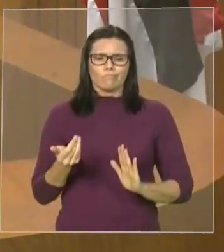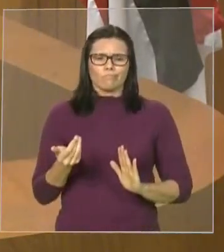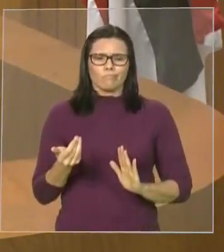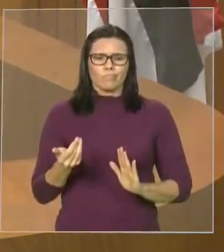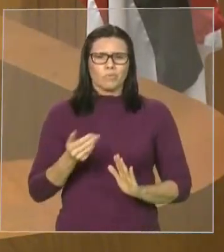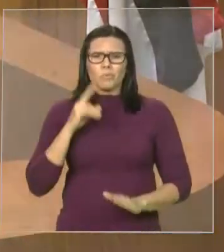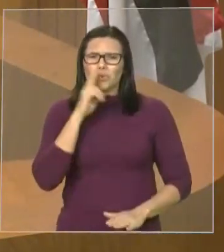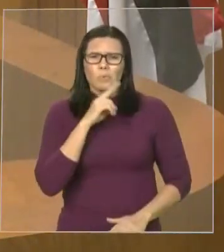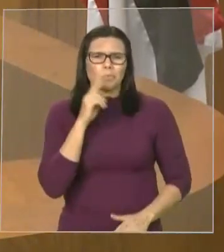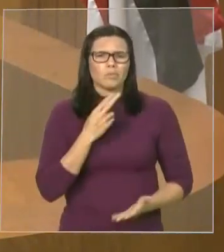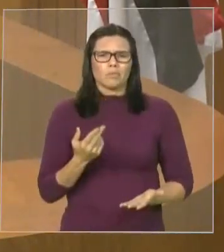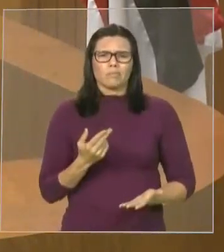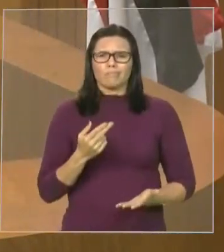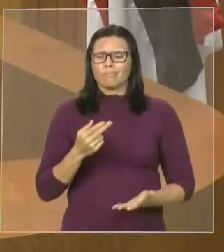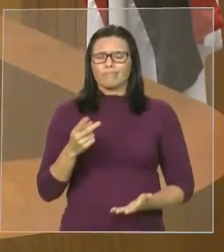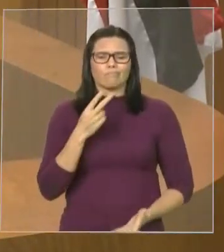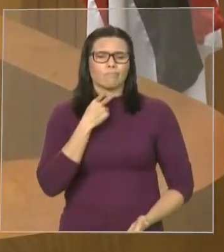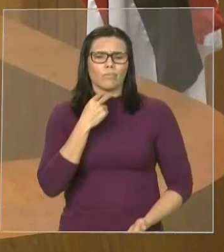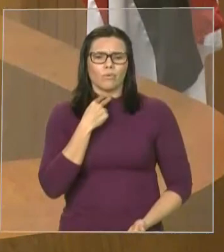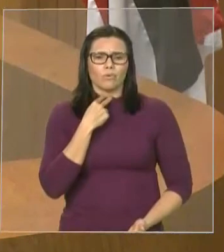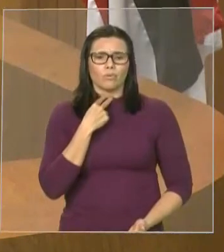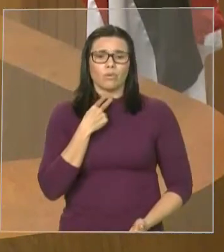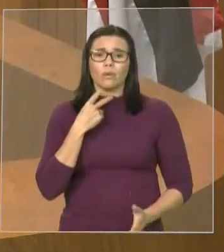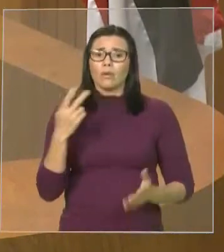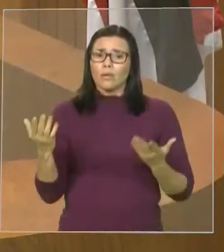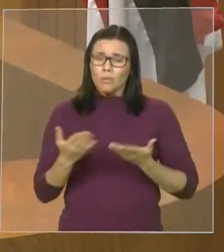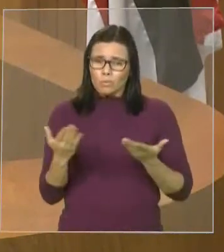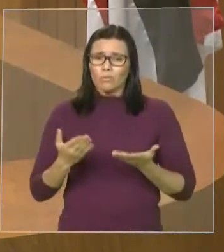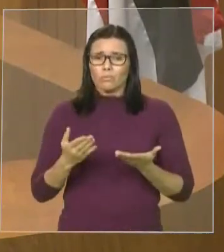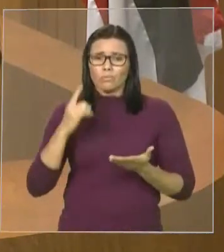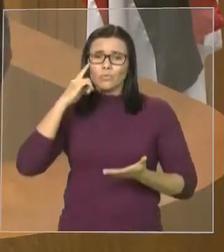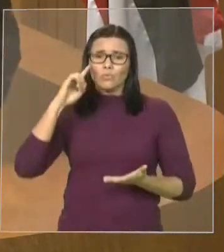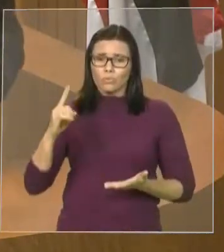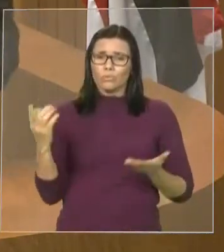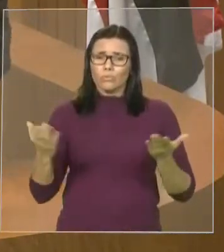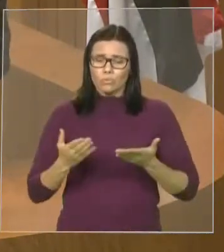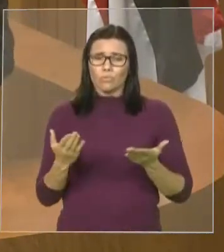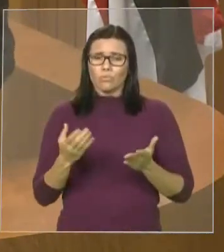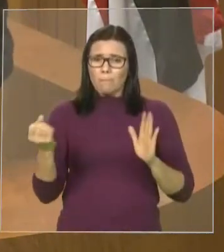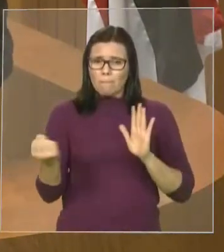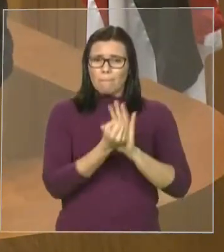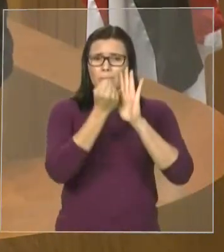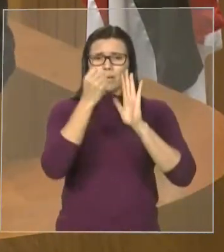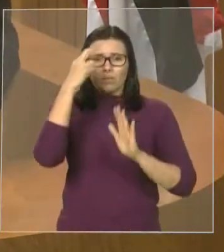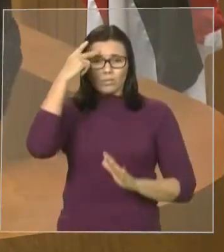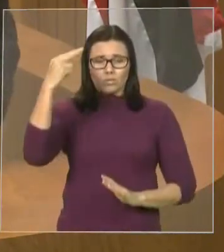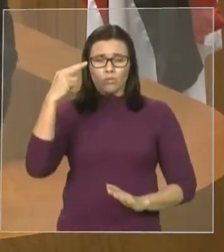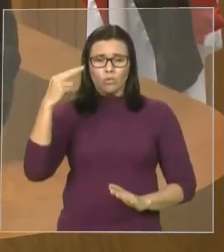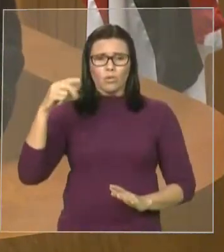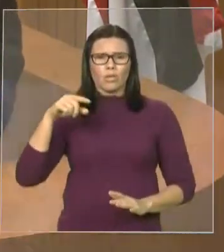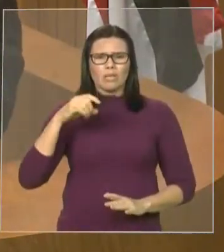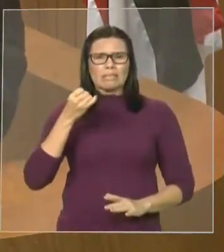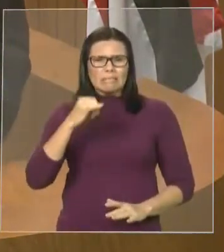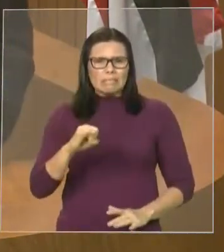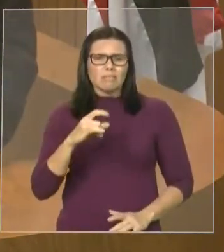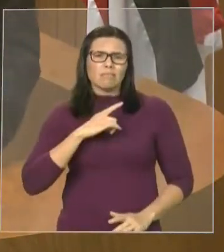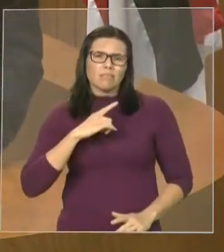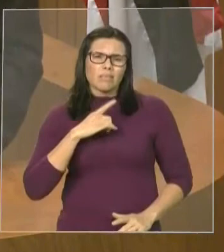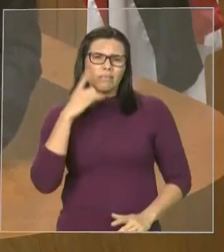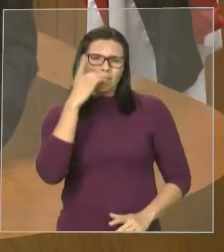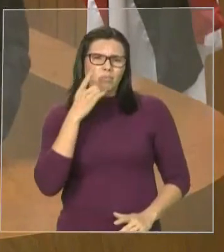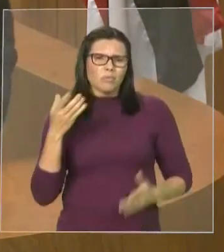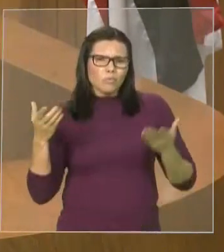e aqui ficarão marcados para a história aqueles deputados que assim votarem, porque assim estarão